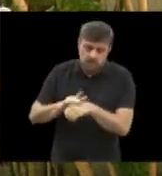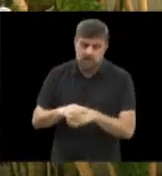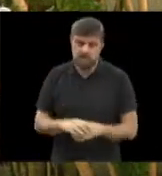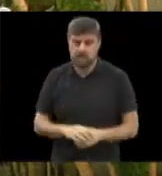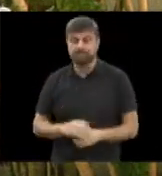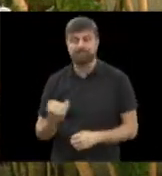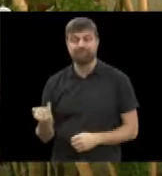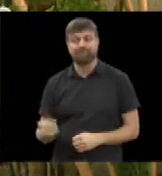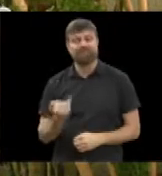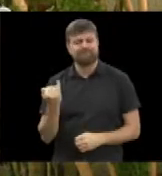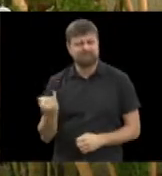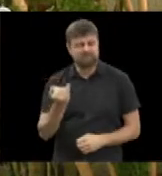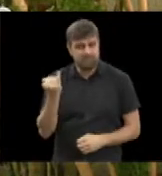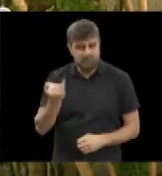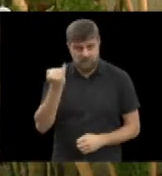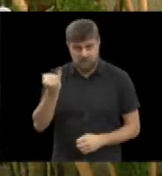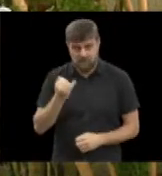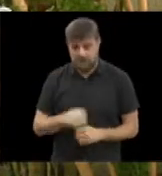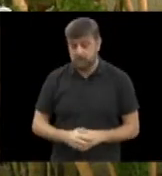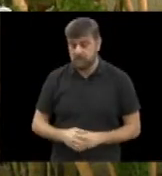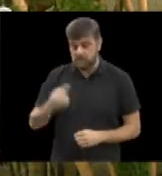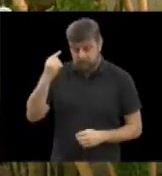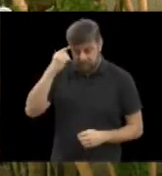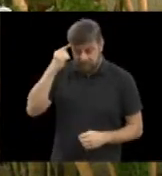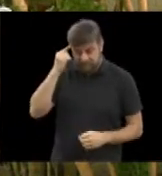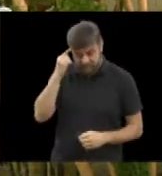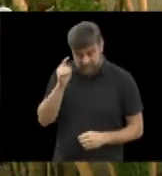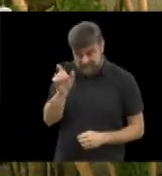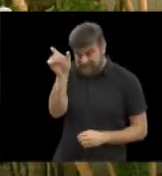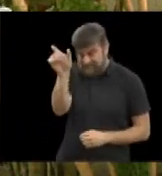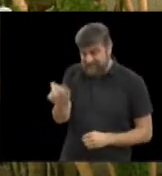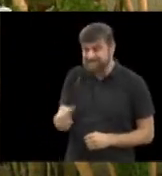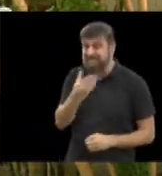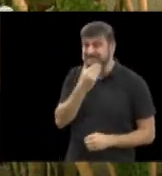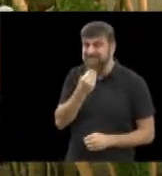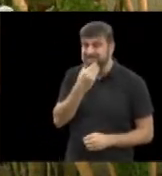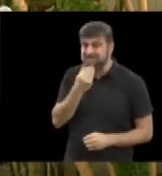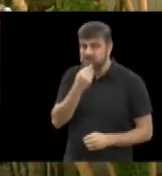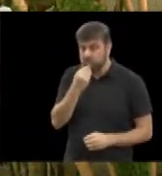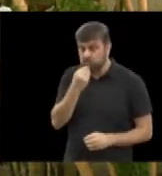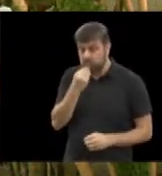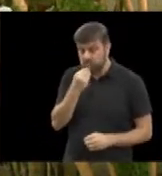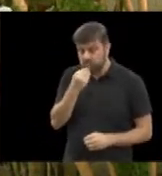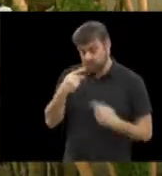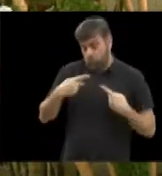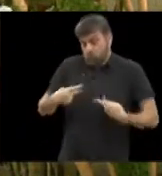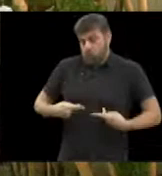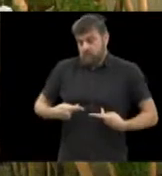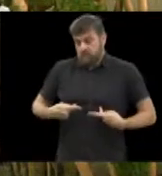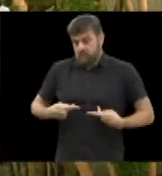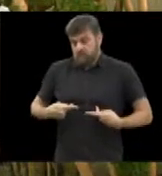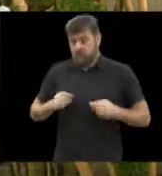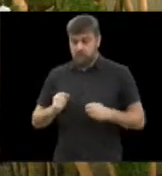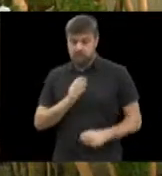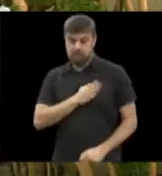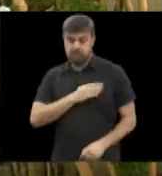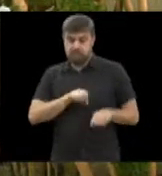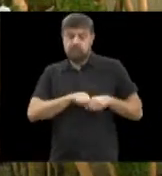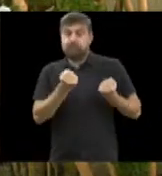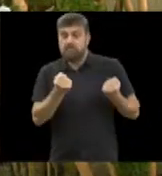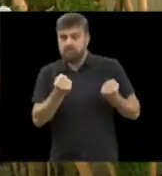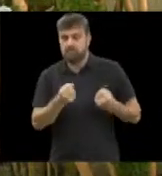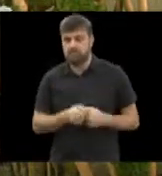muito importante que eu pense que esse futuro pai, ele é um ser humano que pode infartar no dia